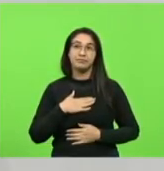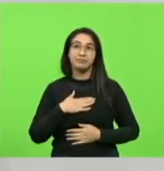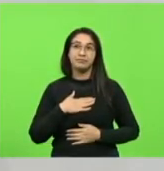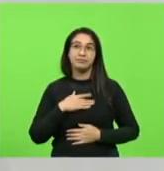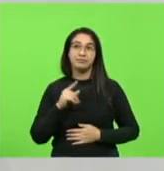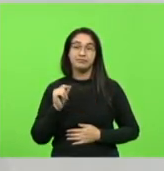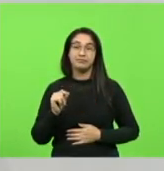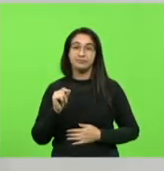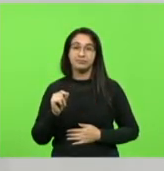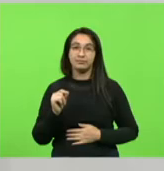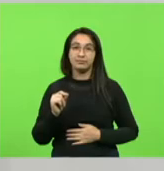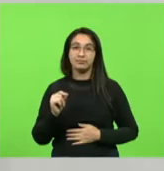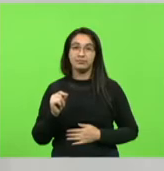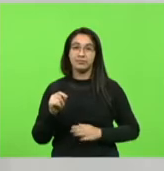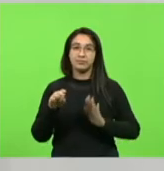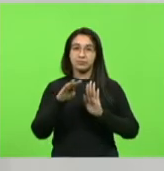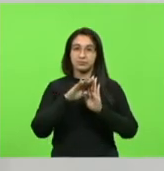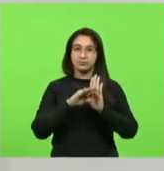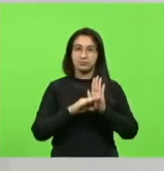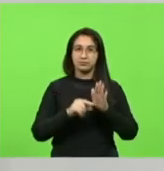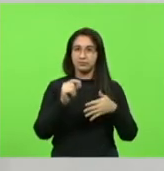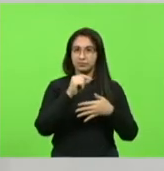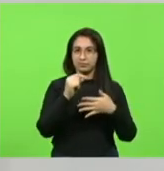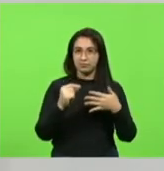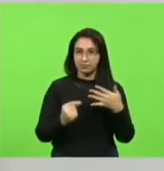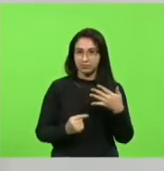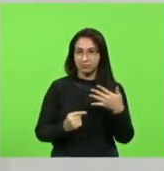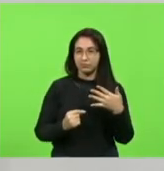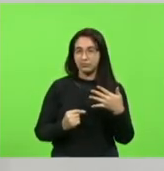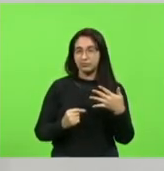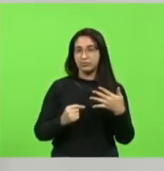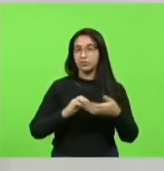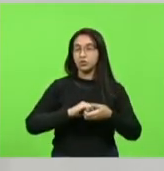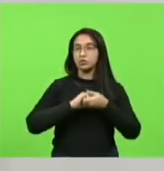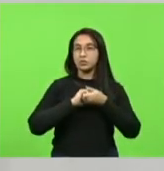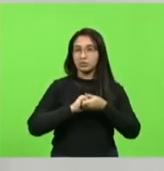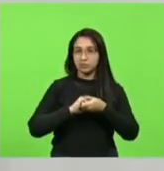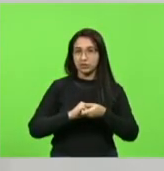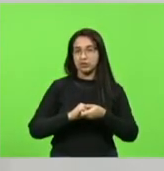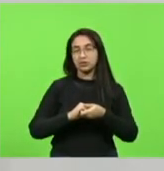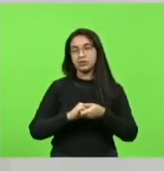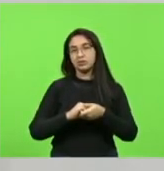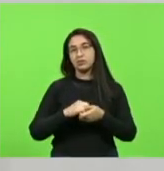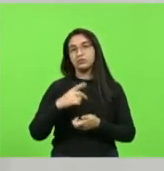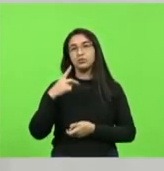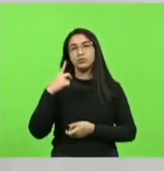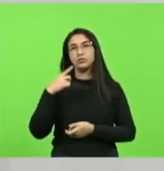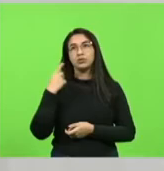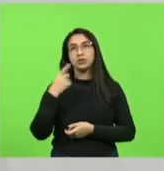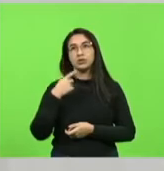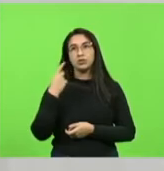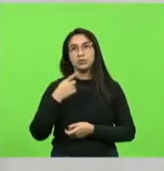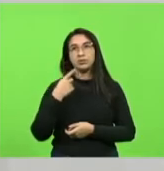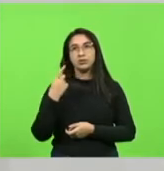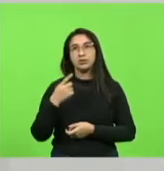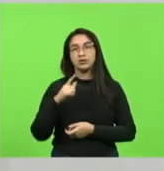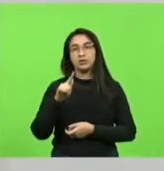fazer algumas colocações aqui hoje, cumprimentando muito especialmente o deputado Jean Kuma,